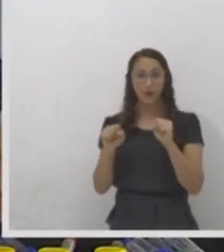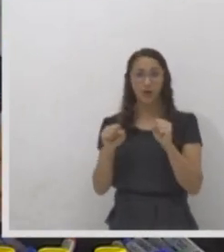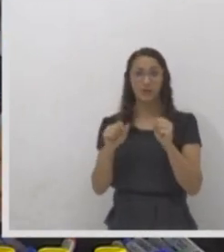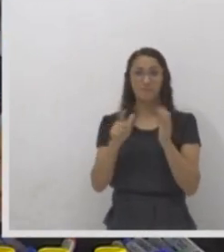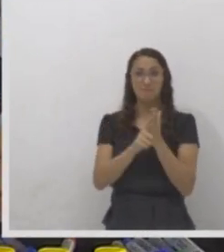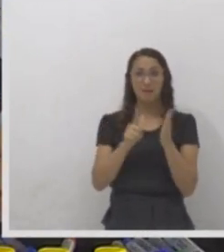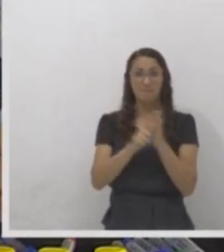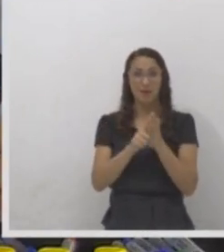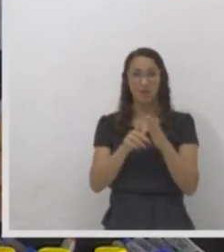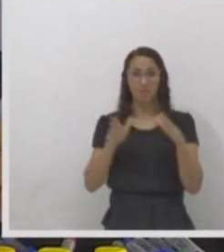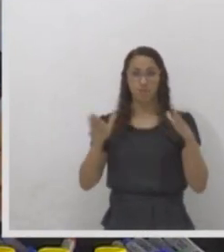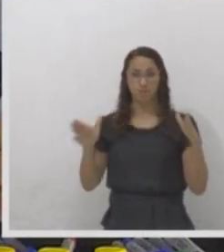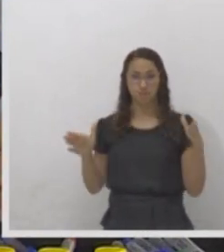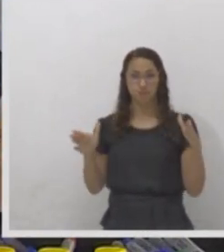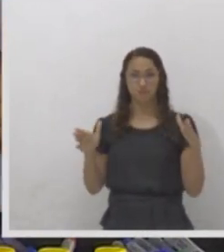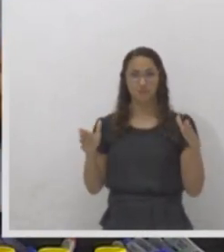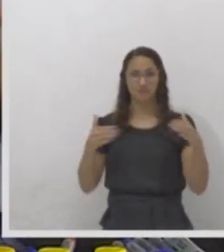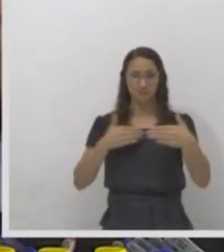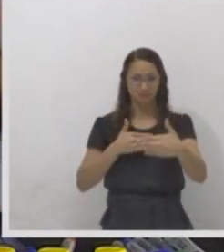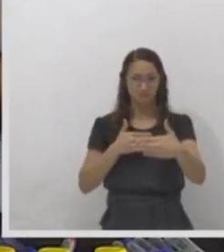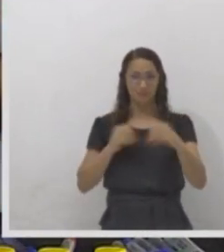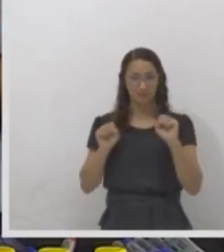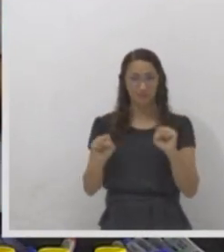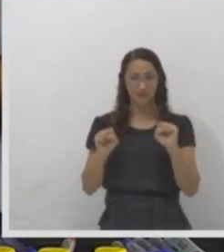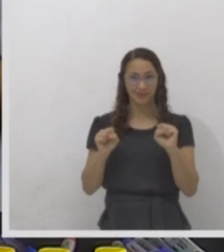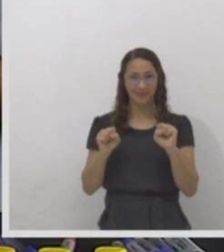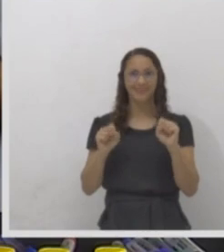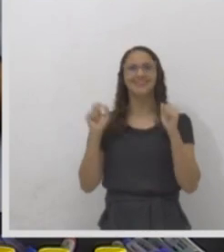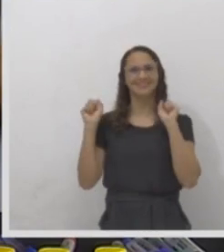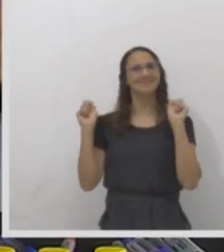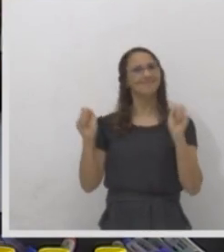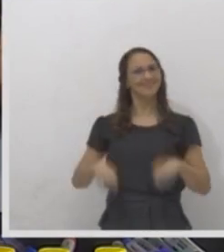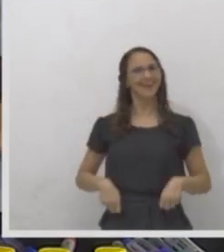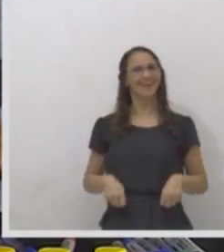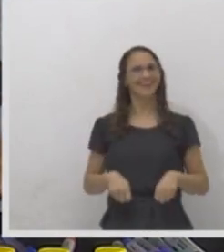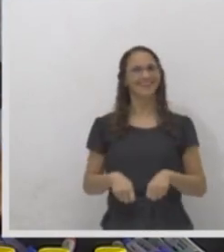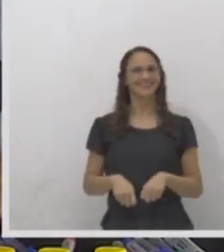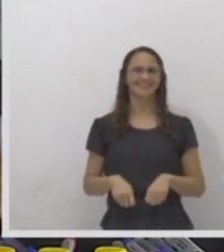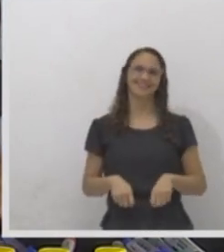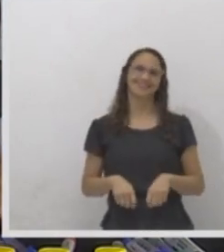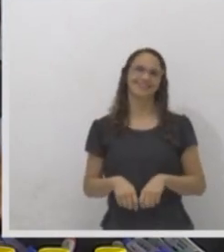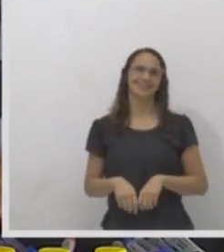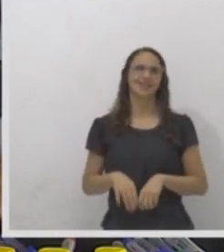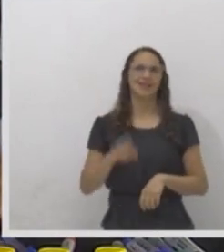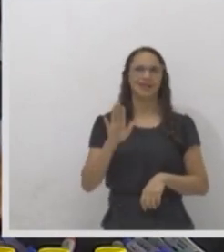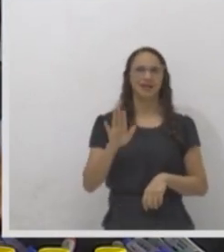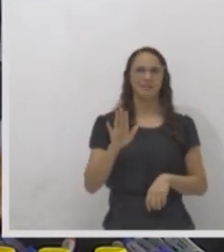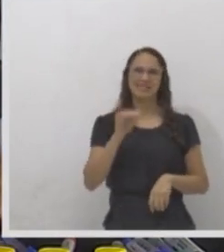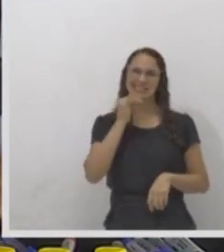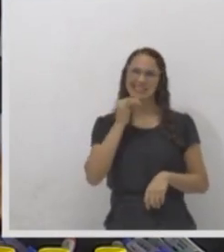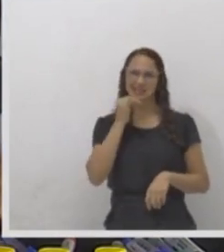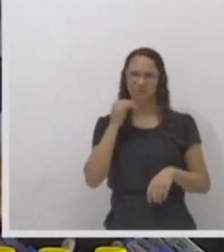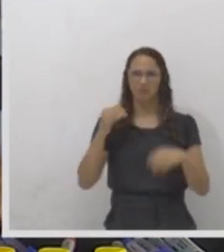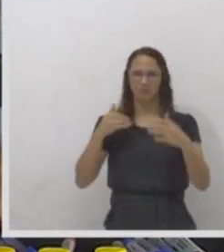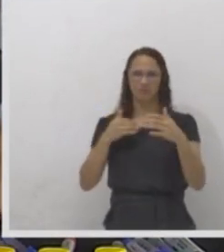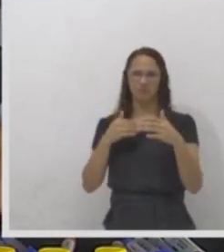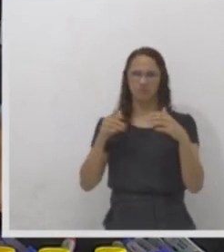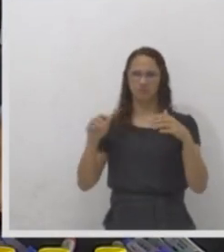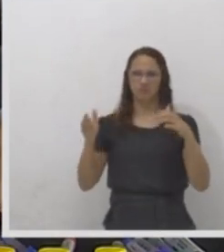Pode, certo? E aí o efeito é praticamente o mesmo. O papelão só não pode ser muito pesado,